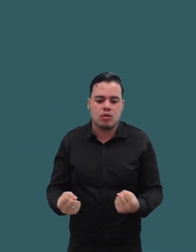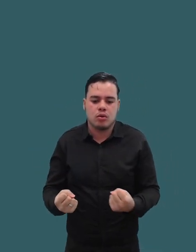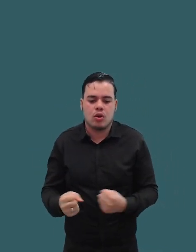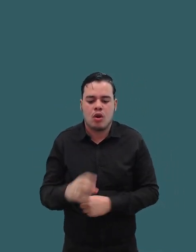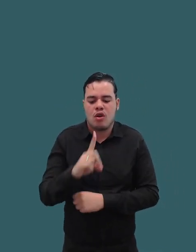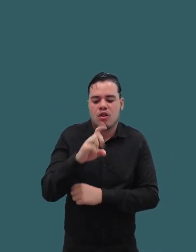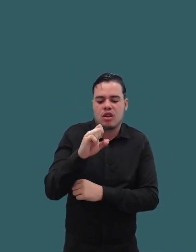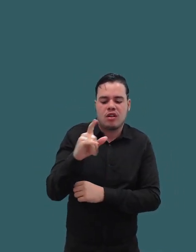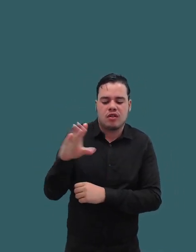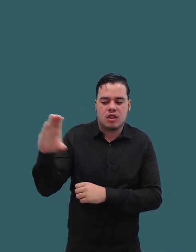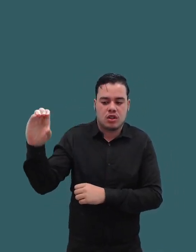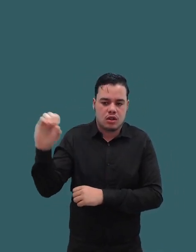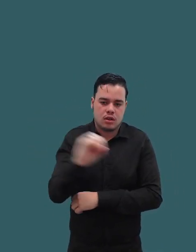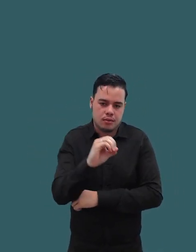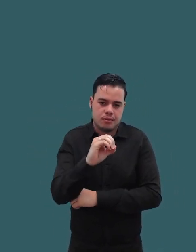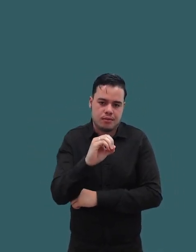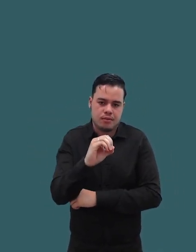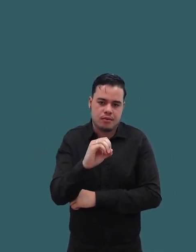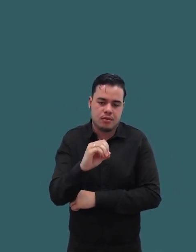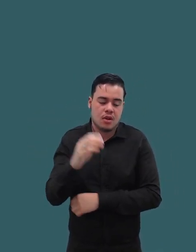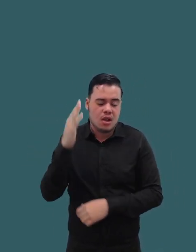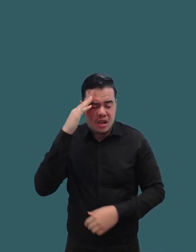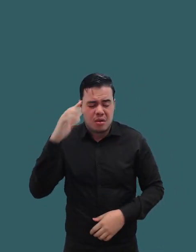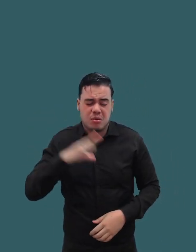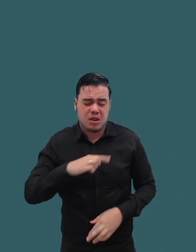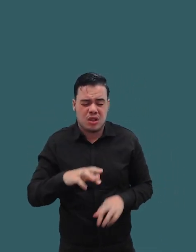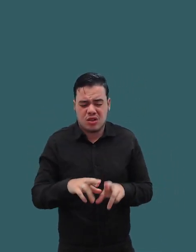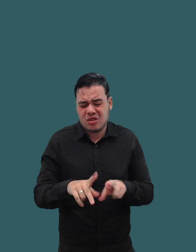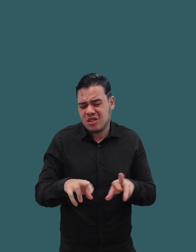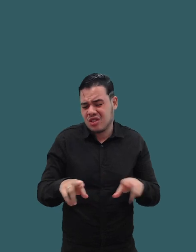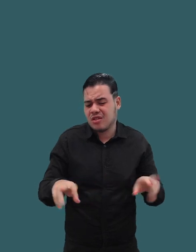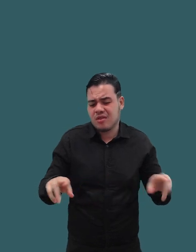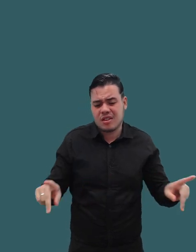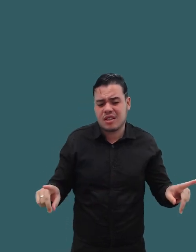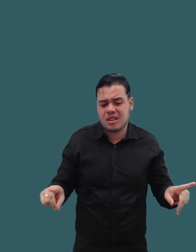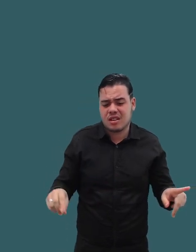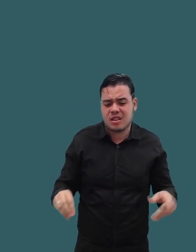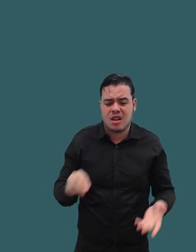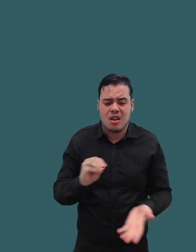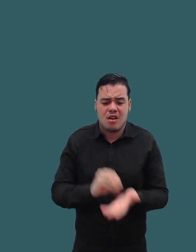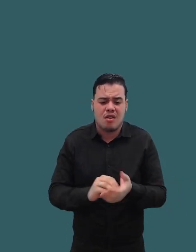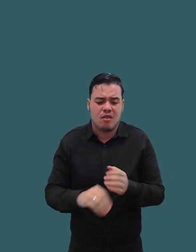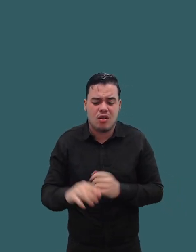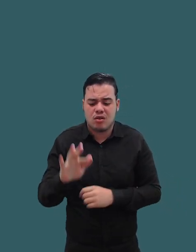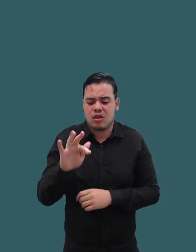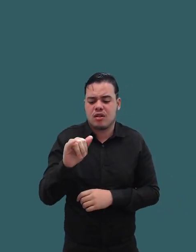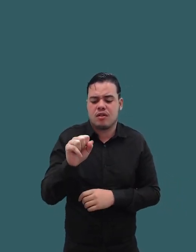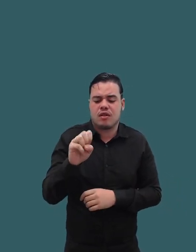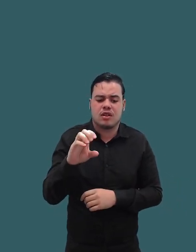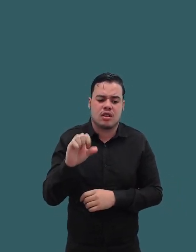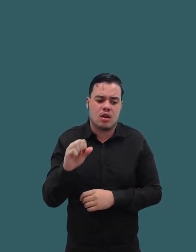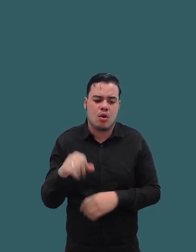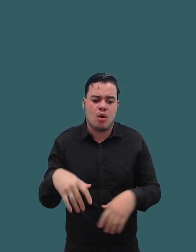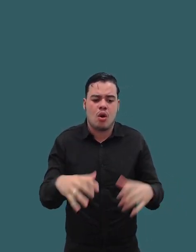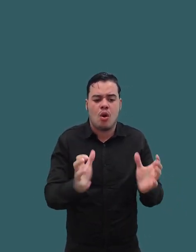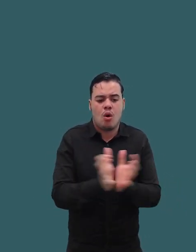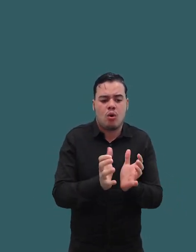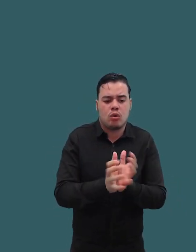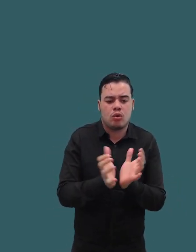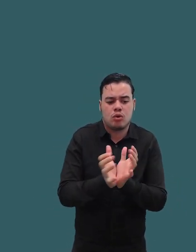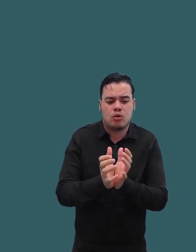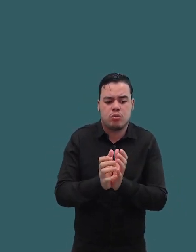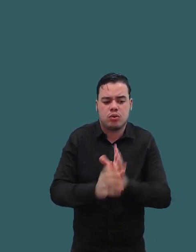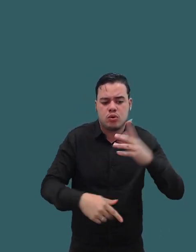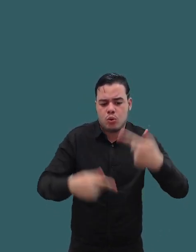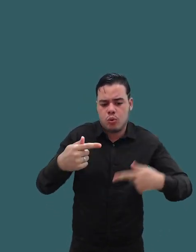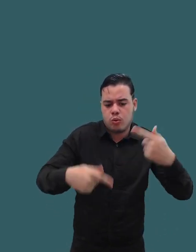zero, sabemos que temos muitas desonerações fiscais, sabemos que tem um centrão que quer praticamente fazer um